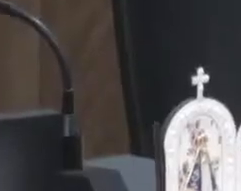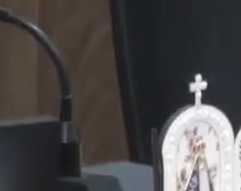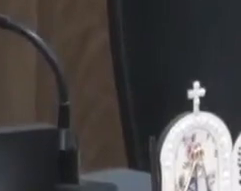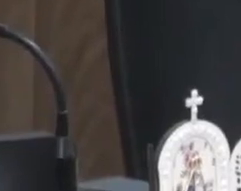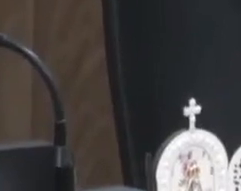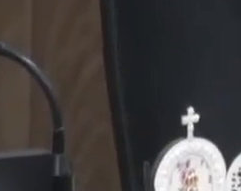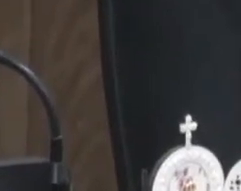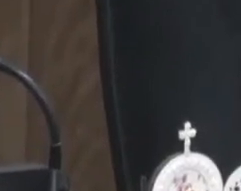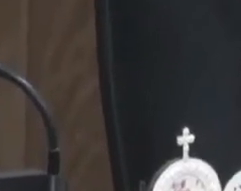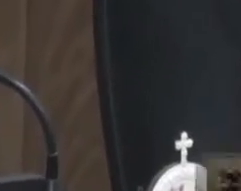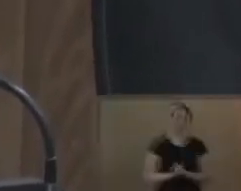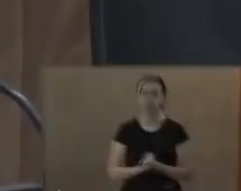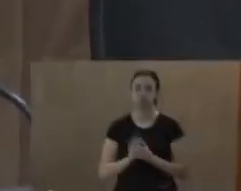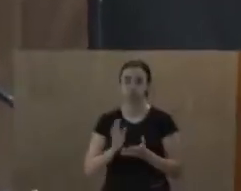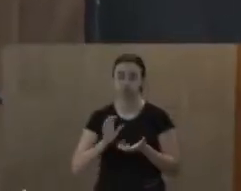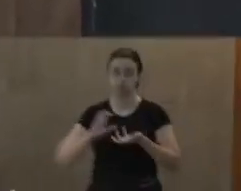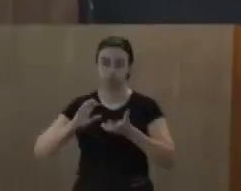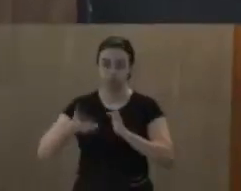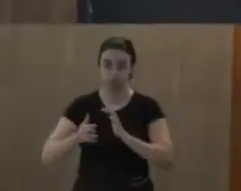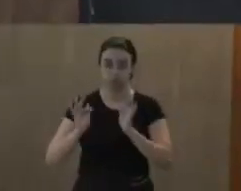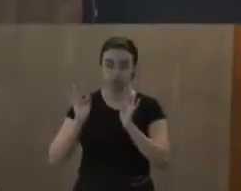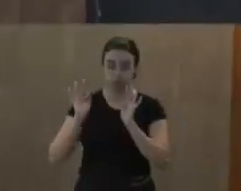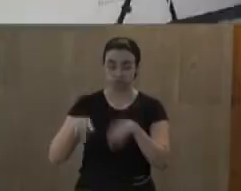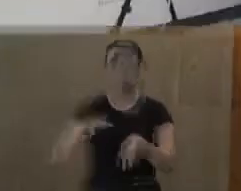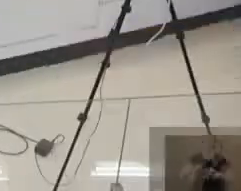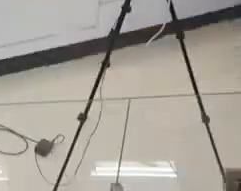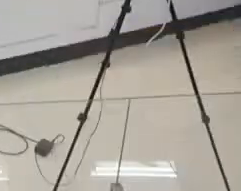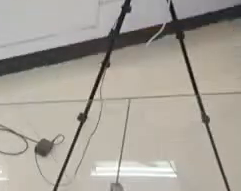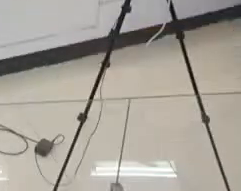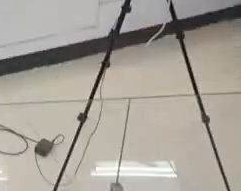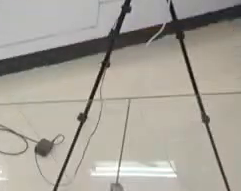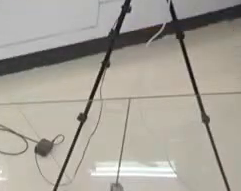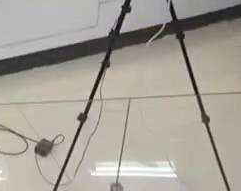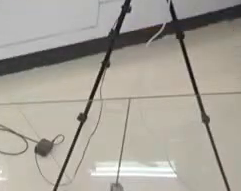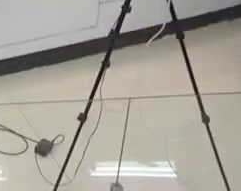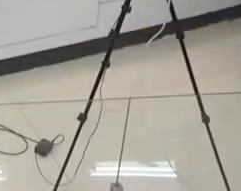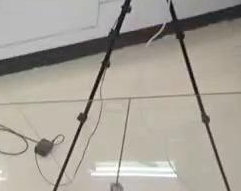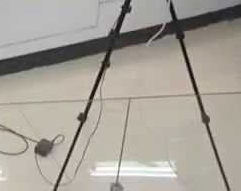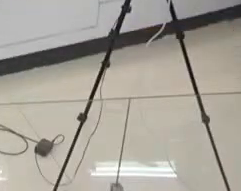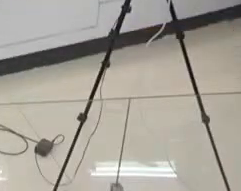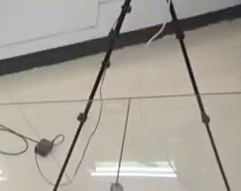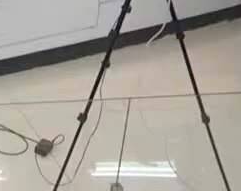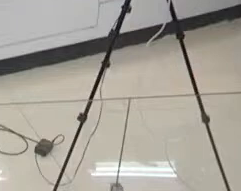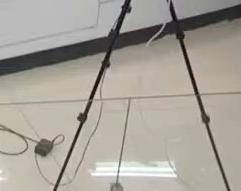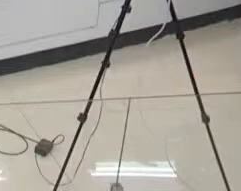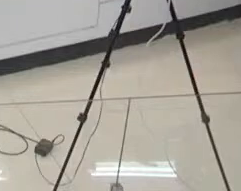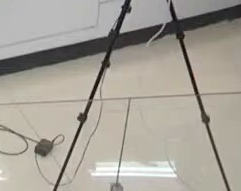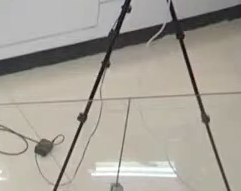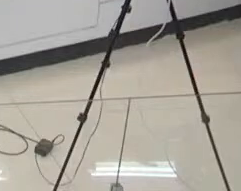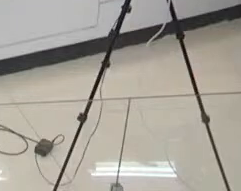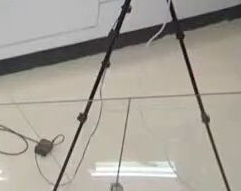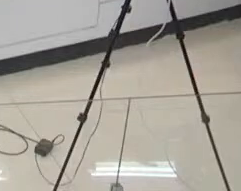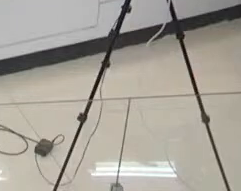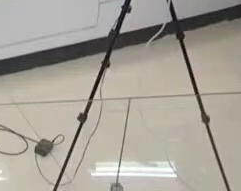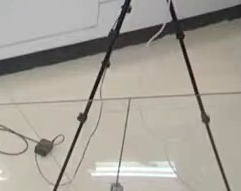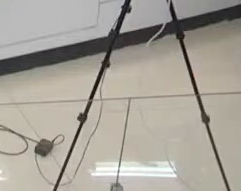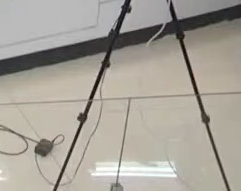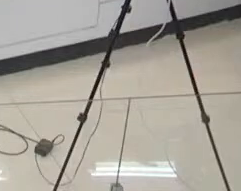reforma já está em fase agora de finalização. A gente teve um atraso no termo aditivo, por uma